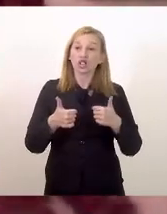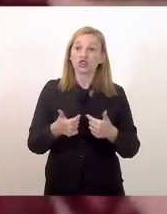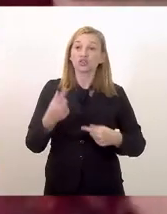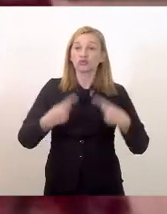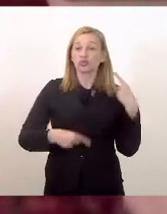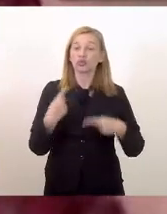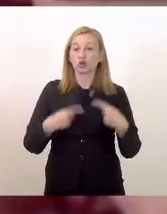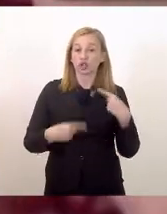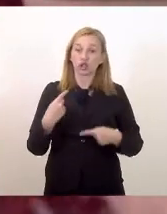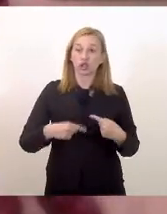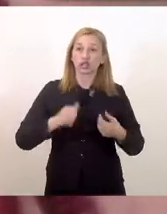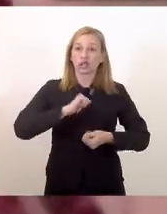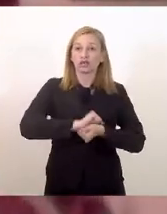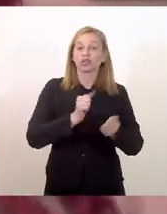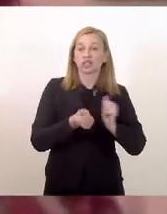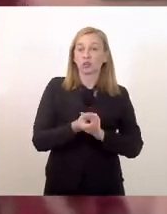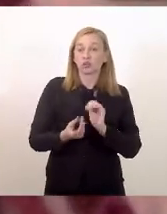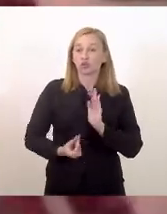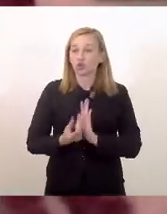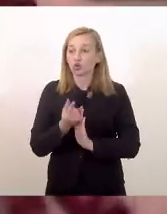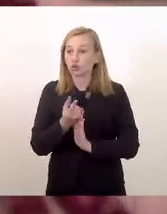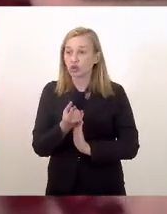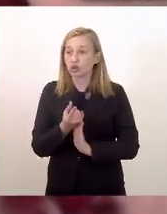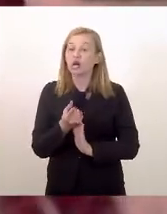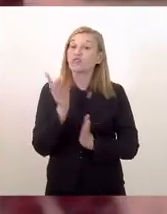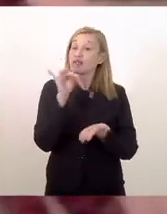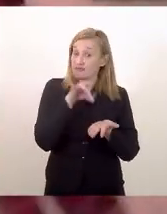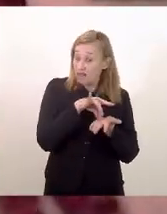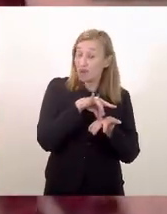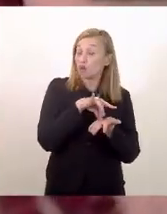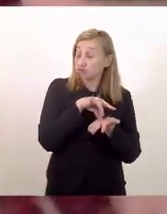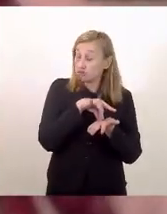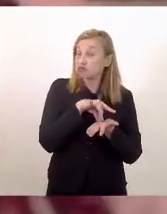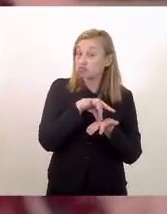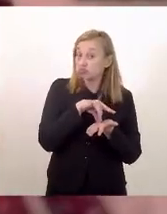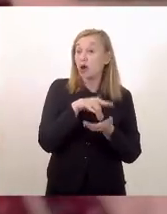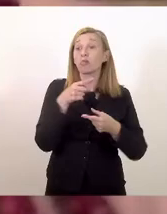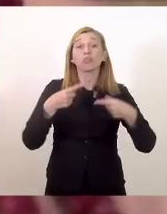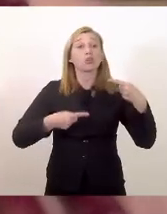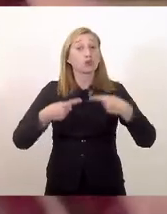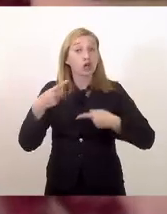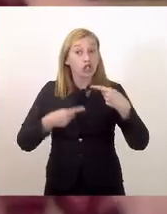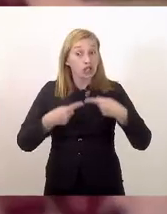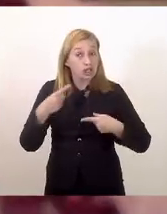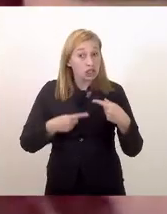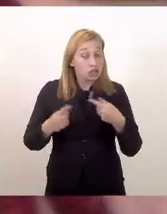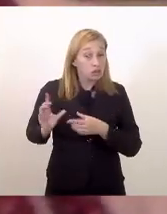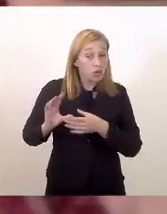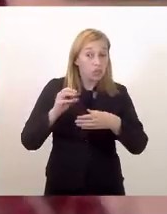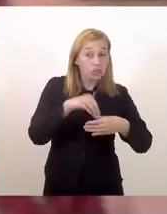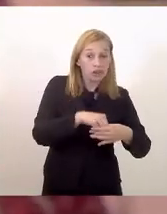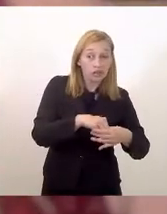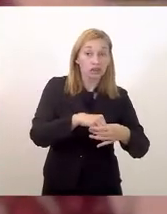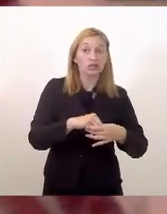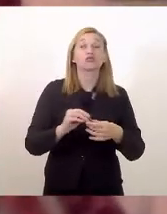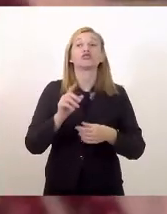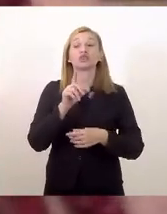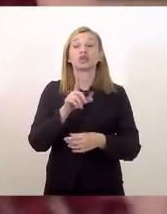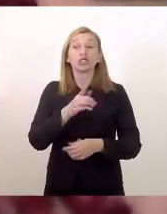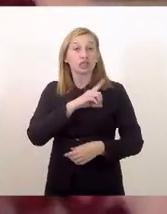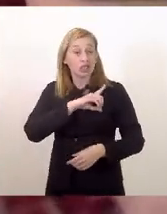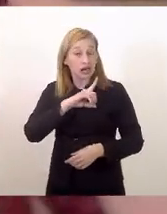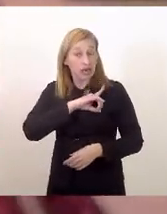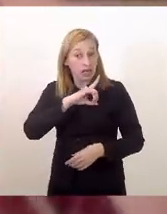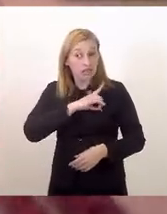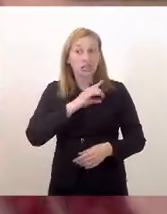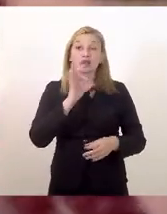uma dotação orçamentária que seja real para a política de implementação de DEANs, para